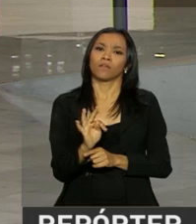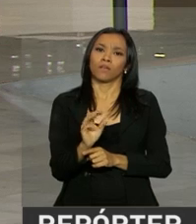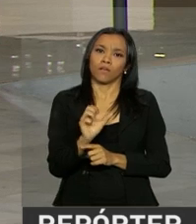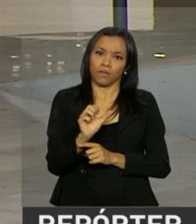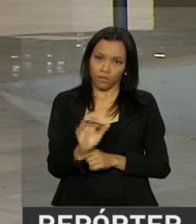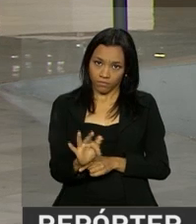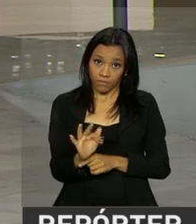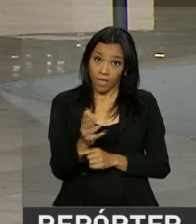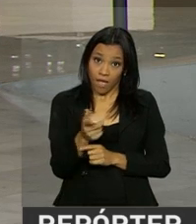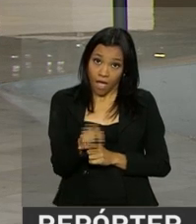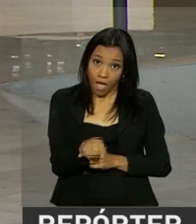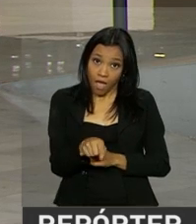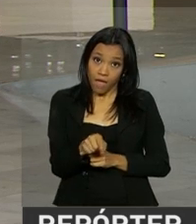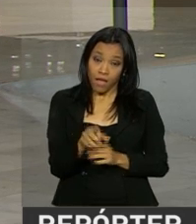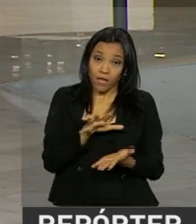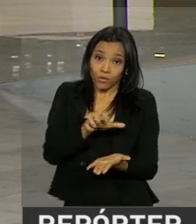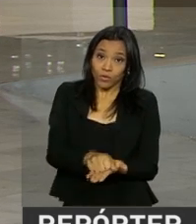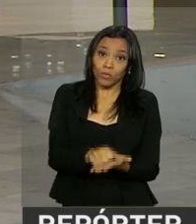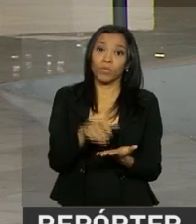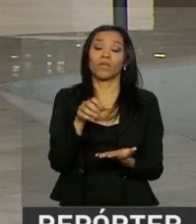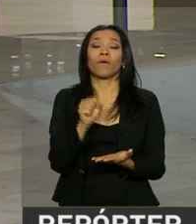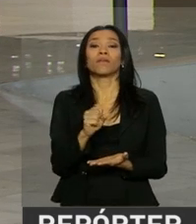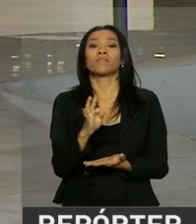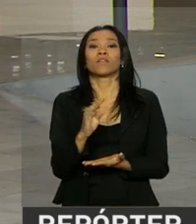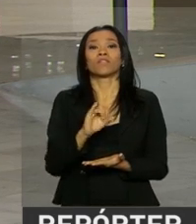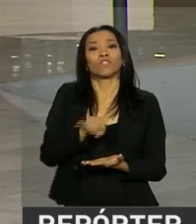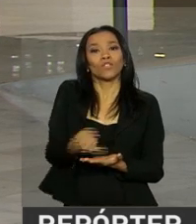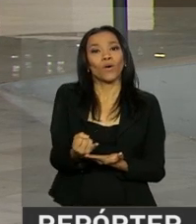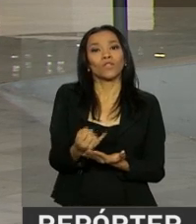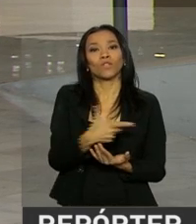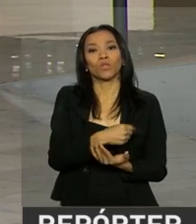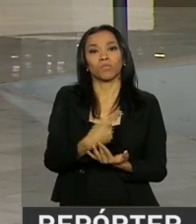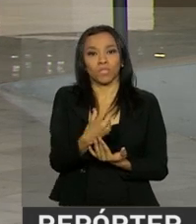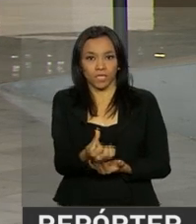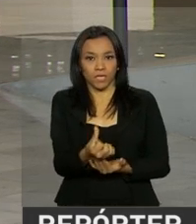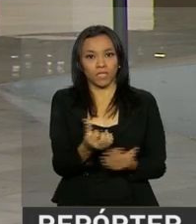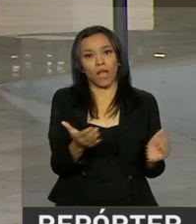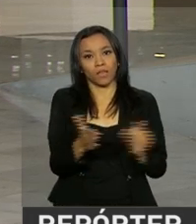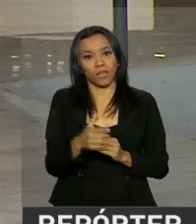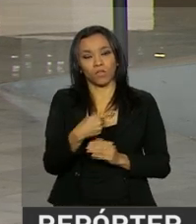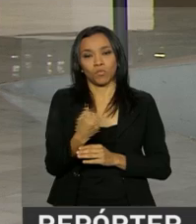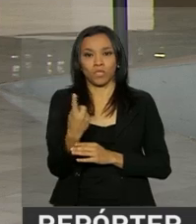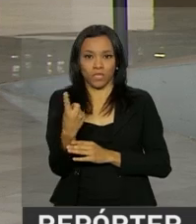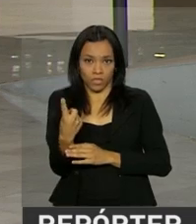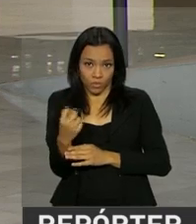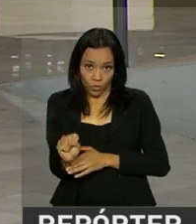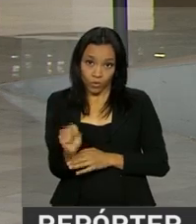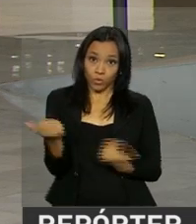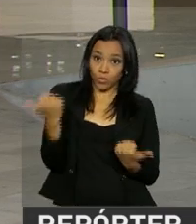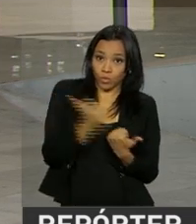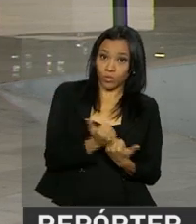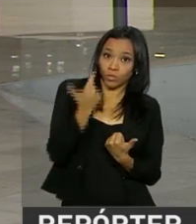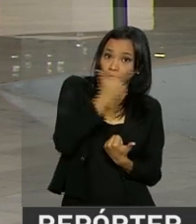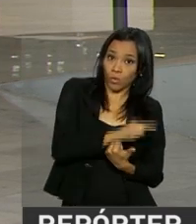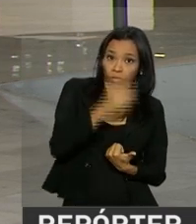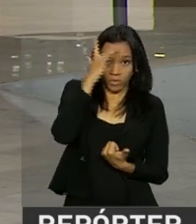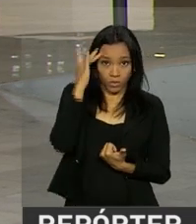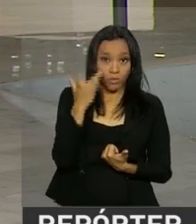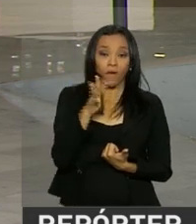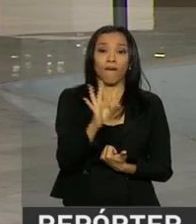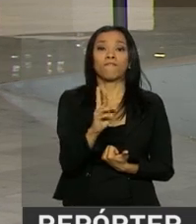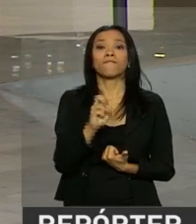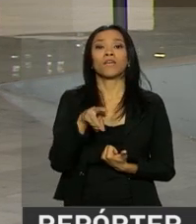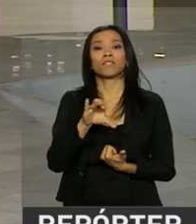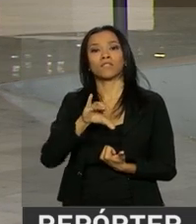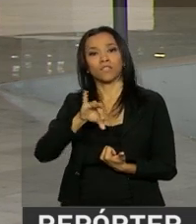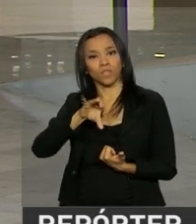ocupa o comando do STJ entre 2016 e 2018, no lugar do ministro Francisco Falcão. No discurso de